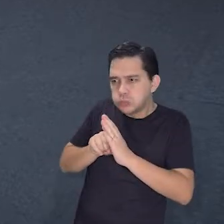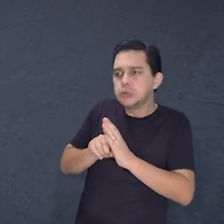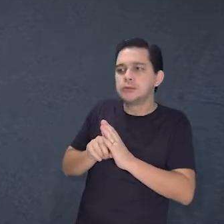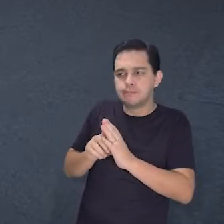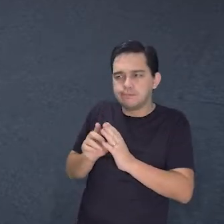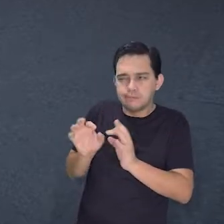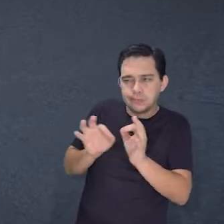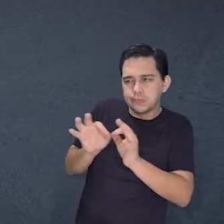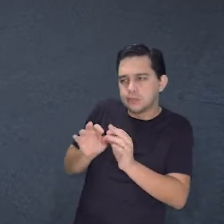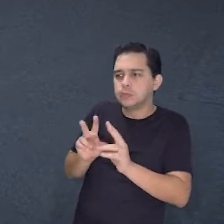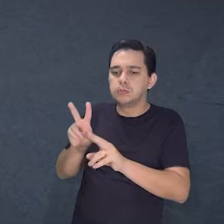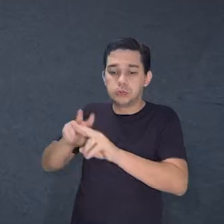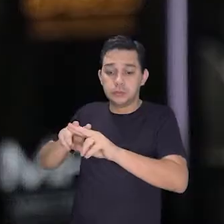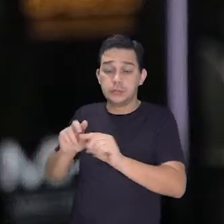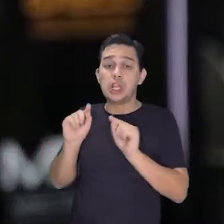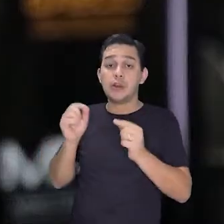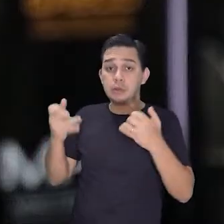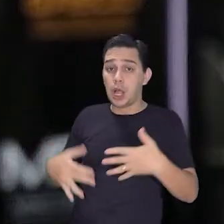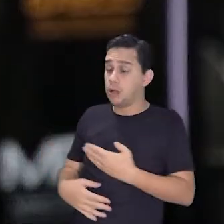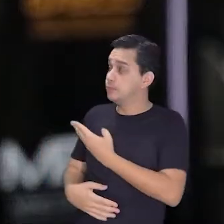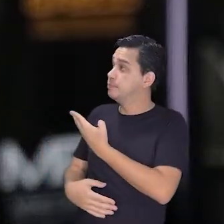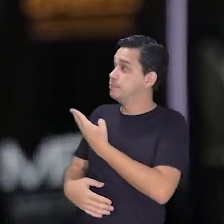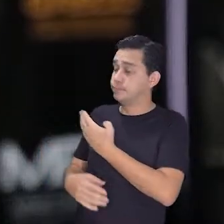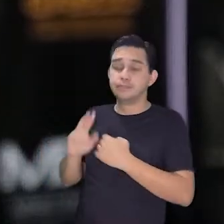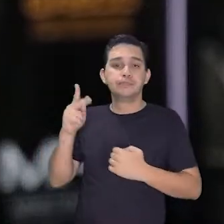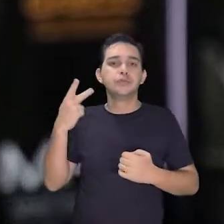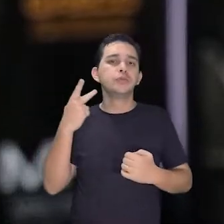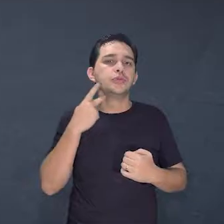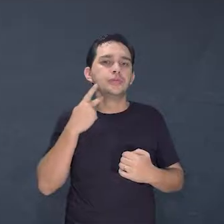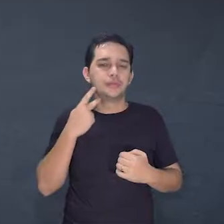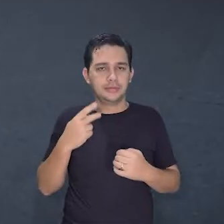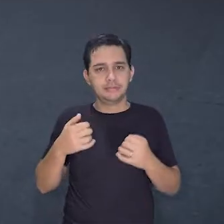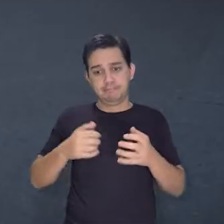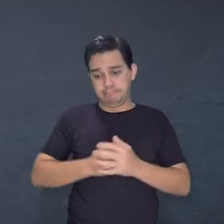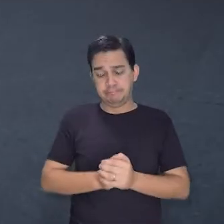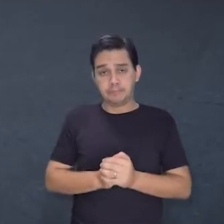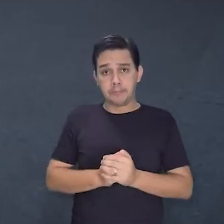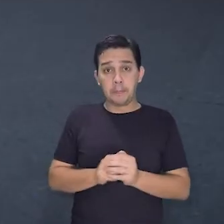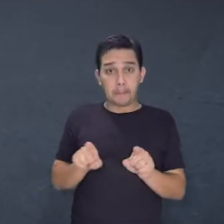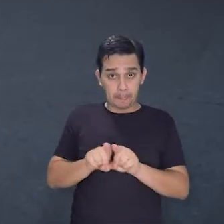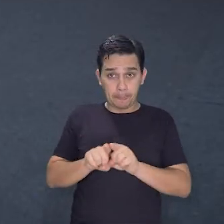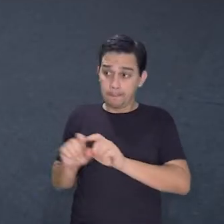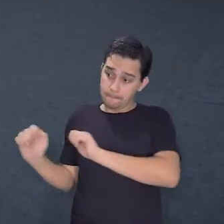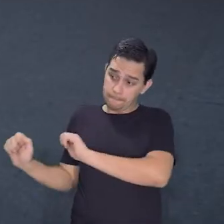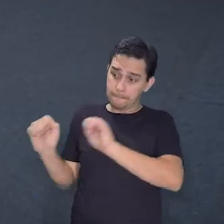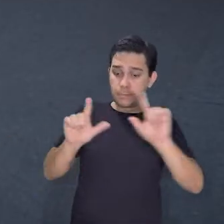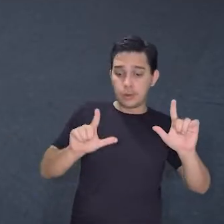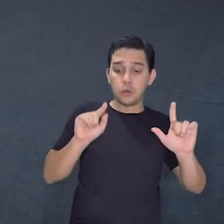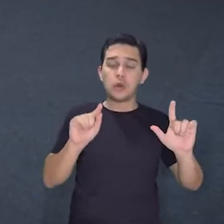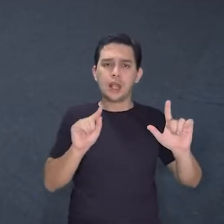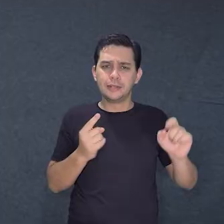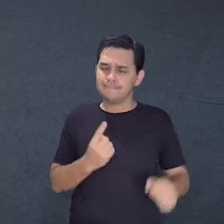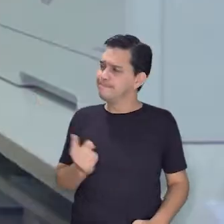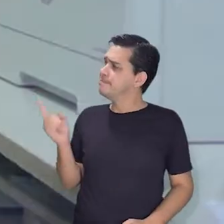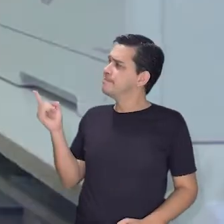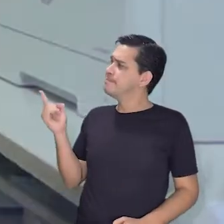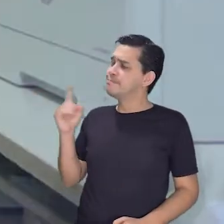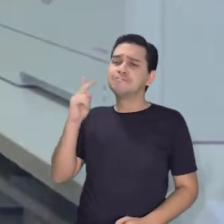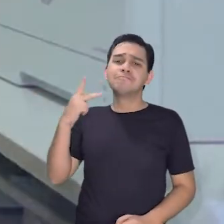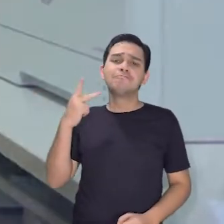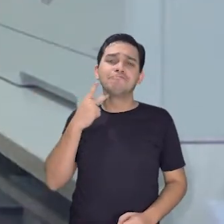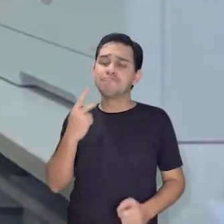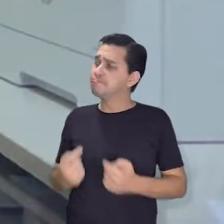do MPRJ, a promotora de Justiça Mariana Segadas. Assista também a uma matéria com a participação da promotora